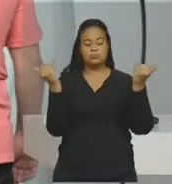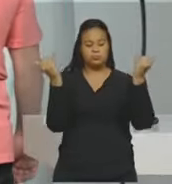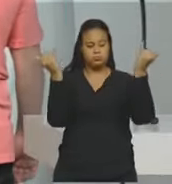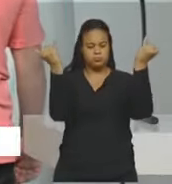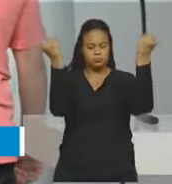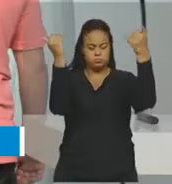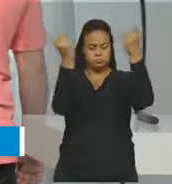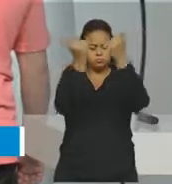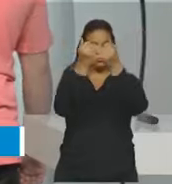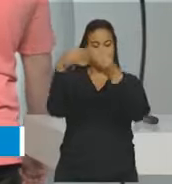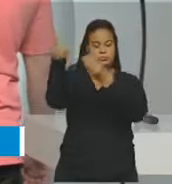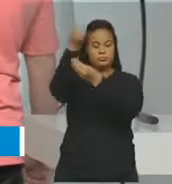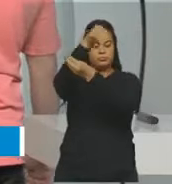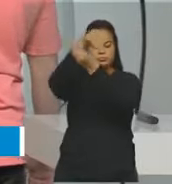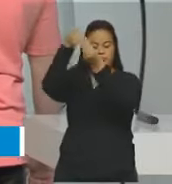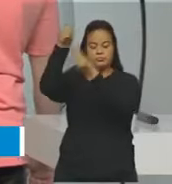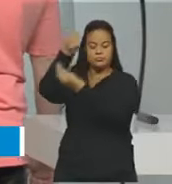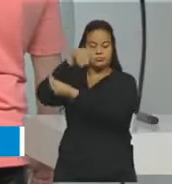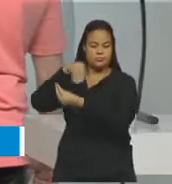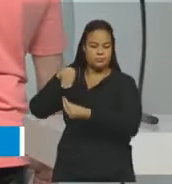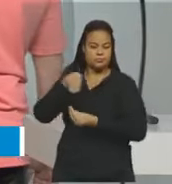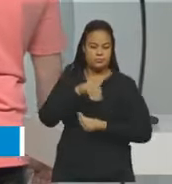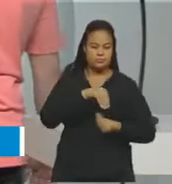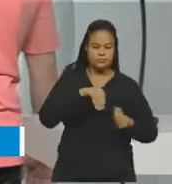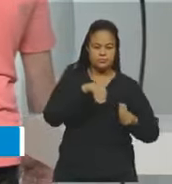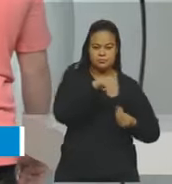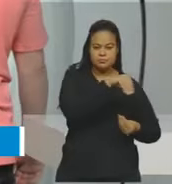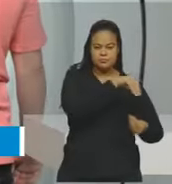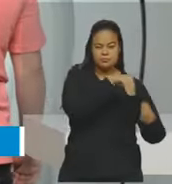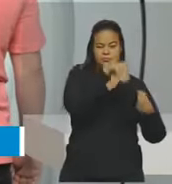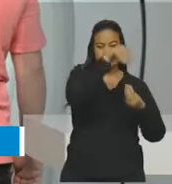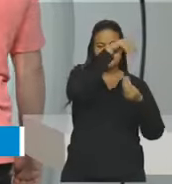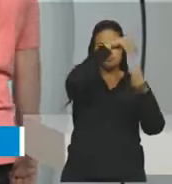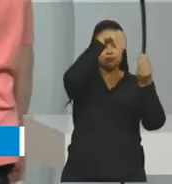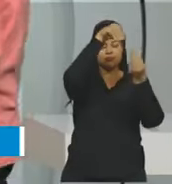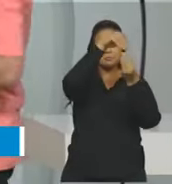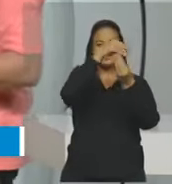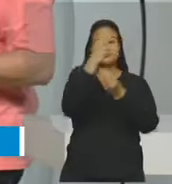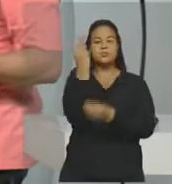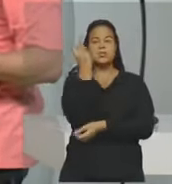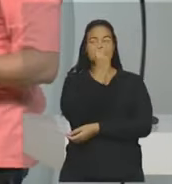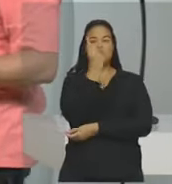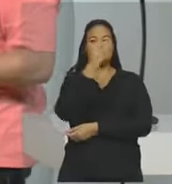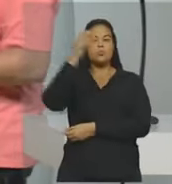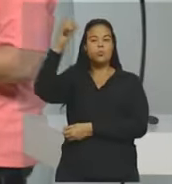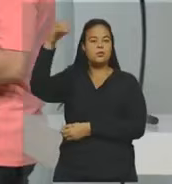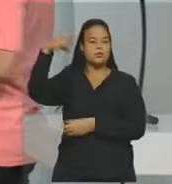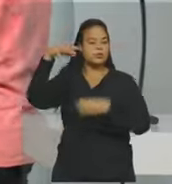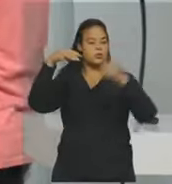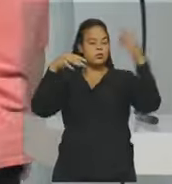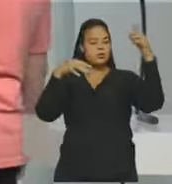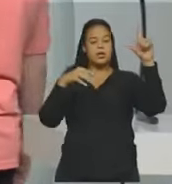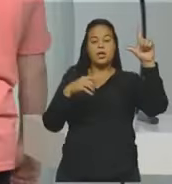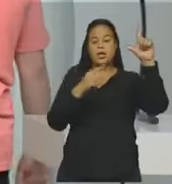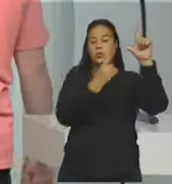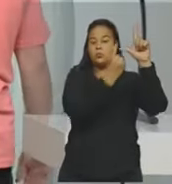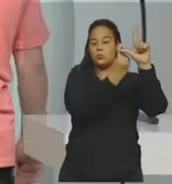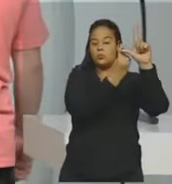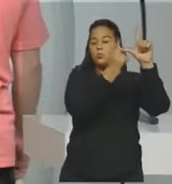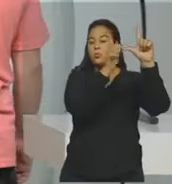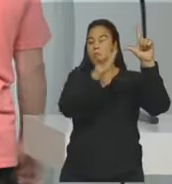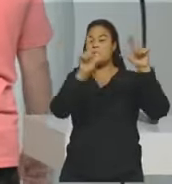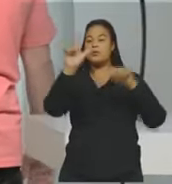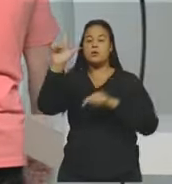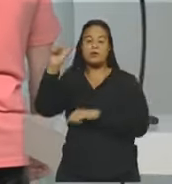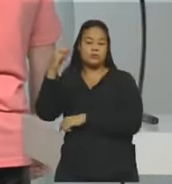tenho esses dois resistores aqui, ó, essas duas lâmpadas, perdão, L1 e L3, que estão em série, e